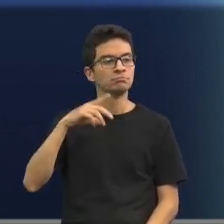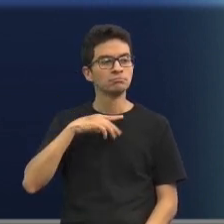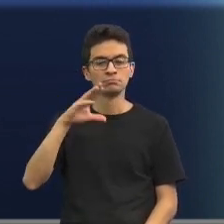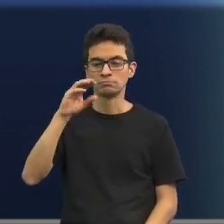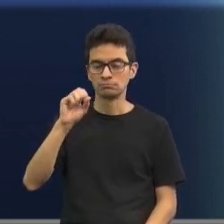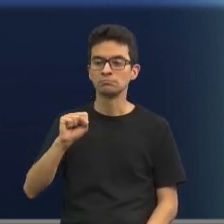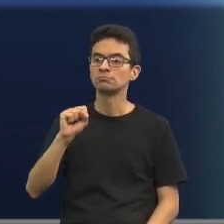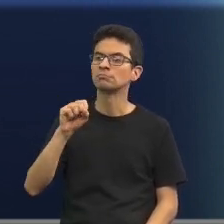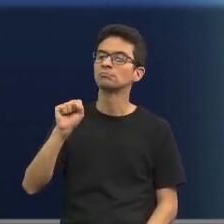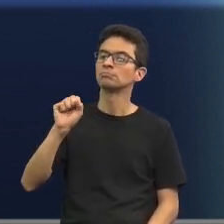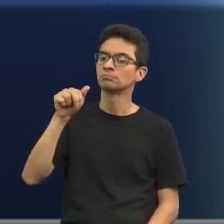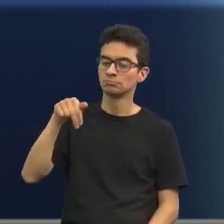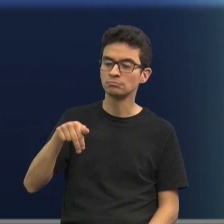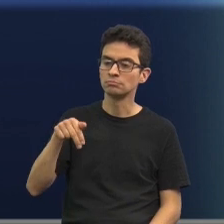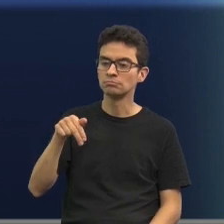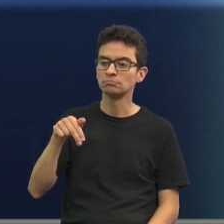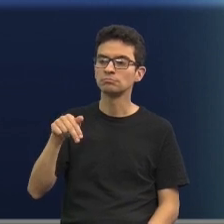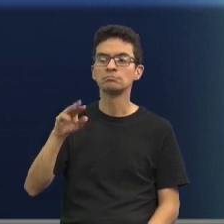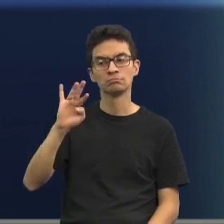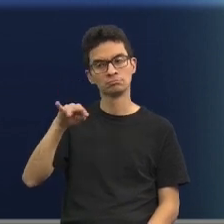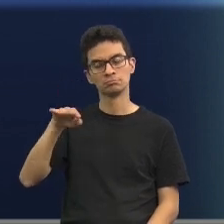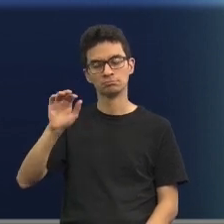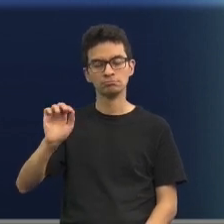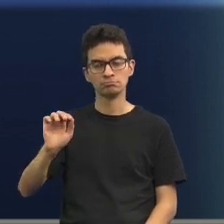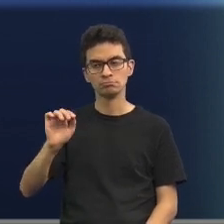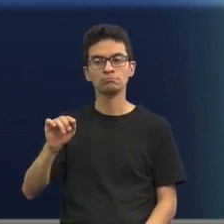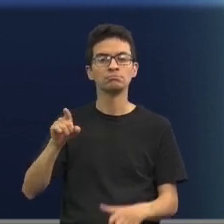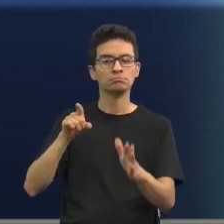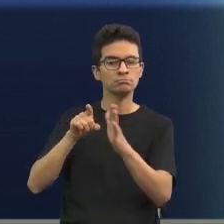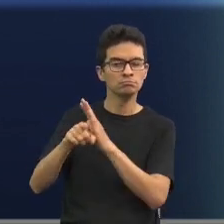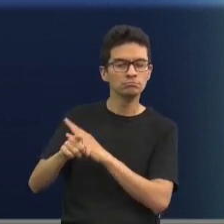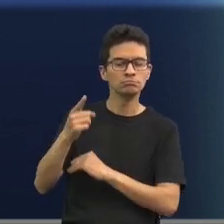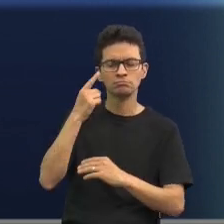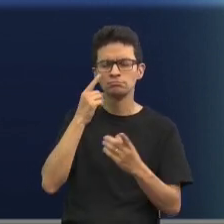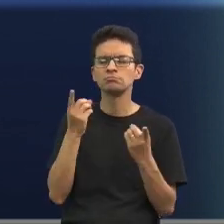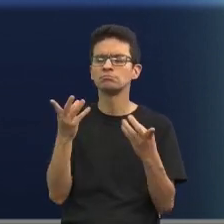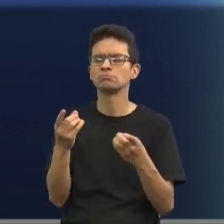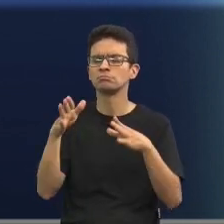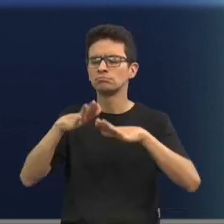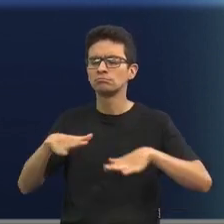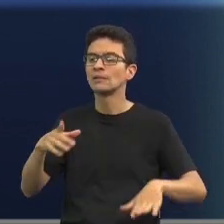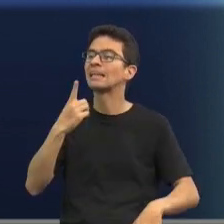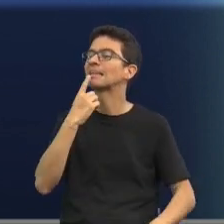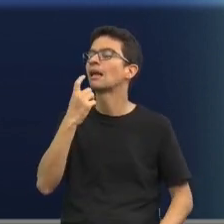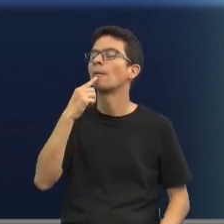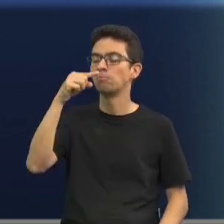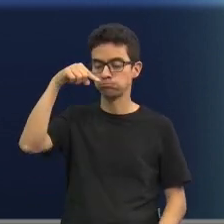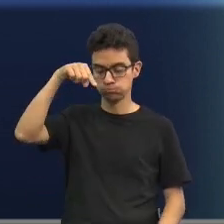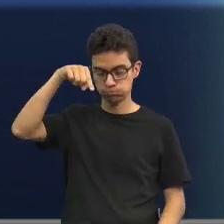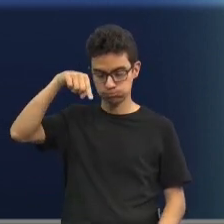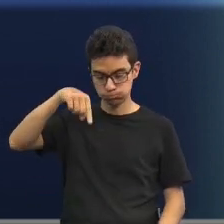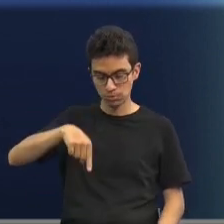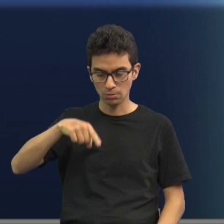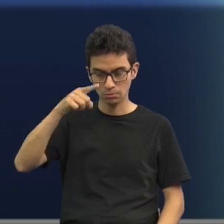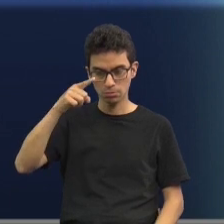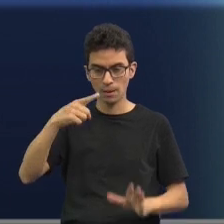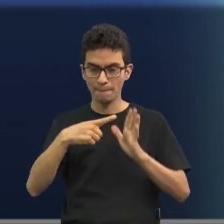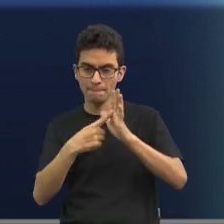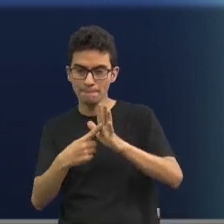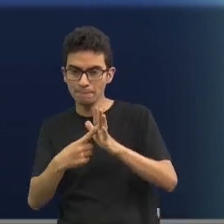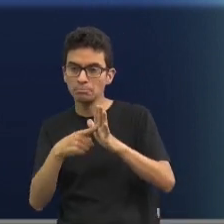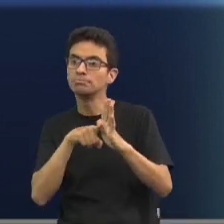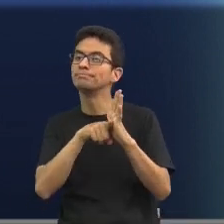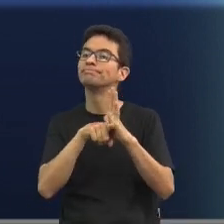entra gente ea pergunta é de acordo com as informações o ângulo de impacto da gota de sangue coletada na mostra foi